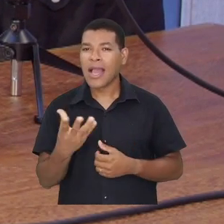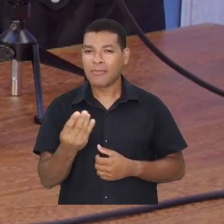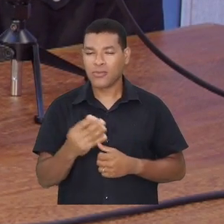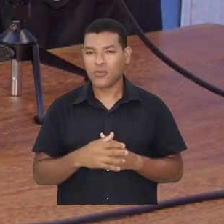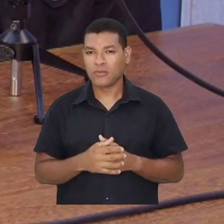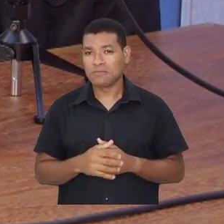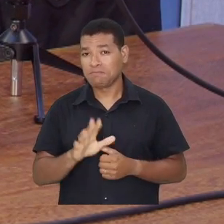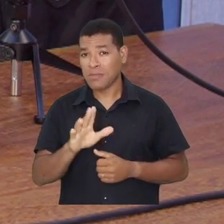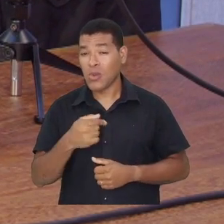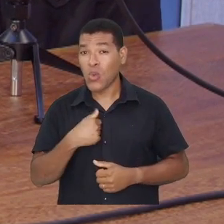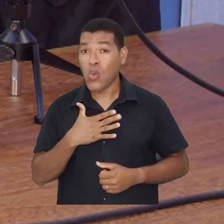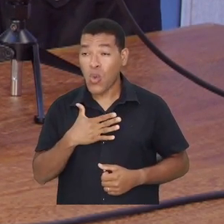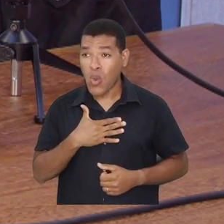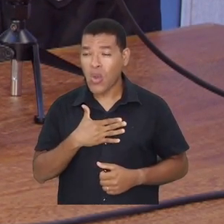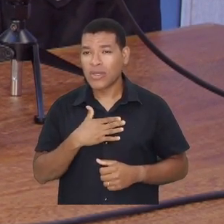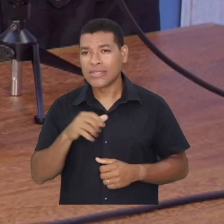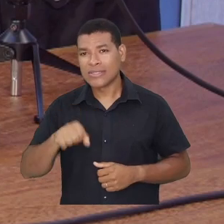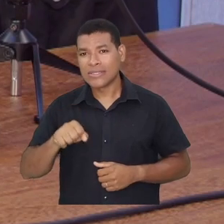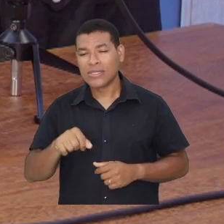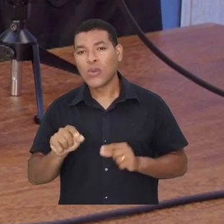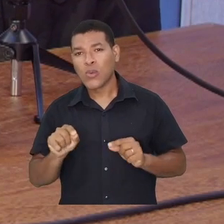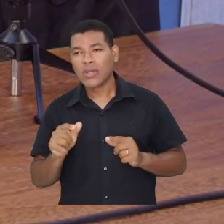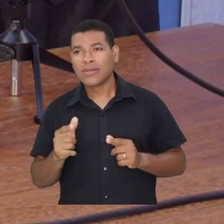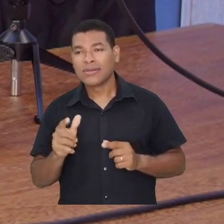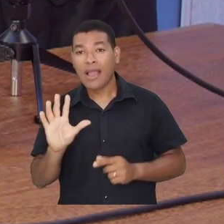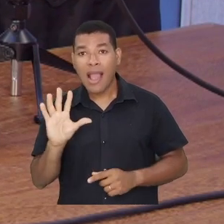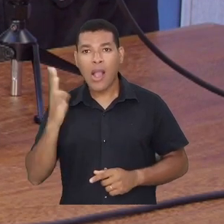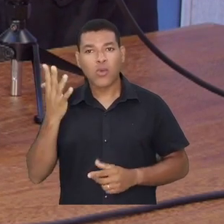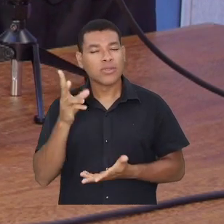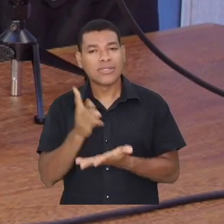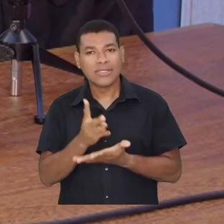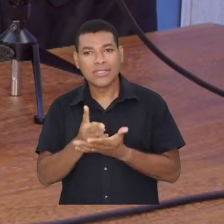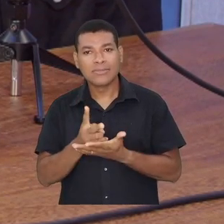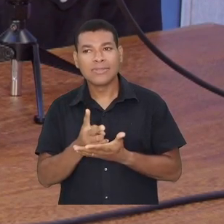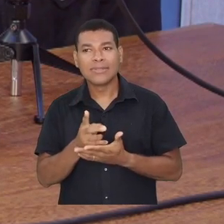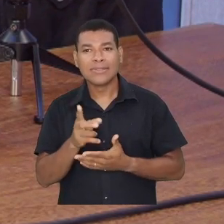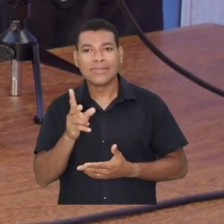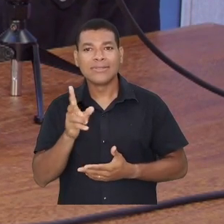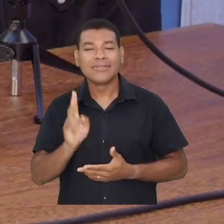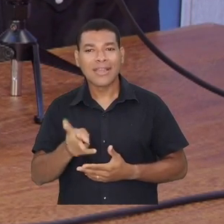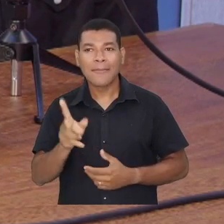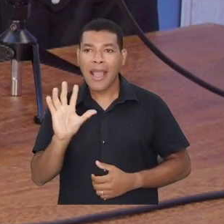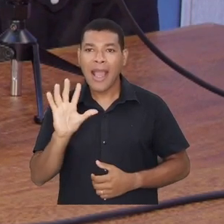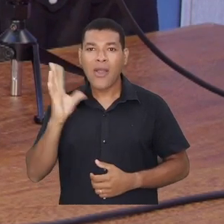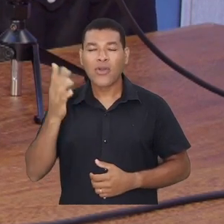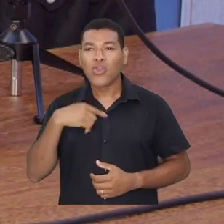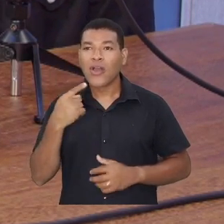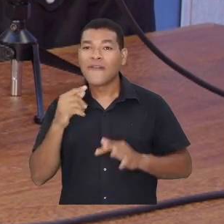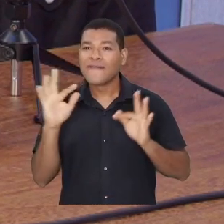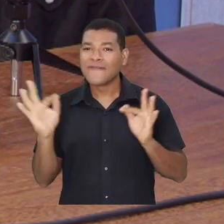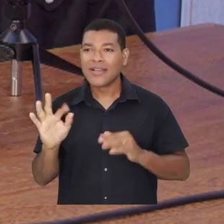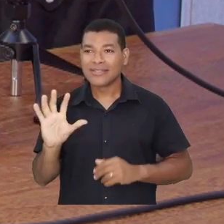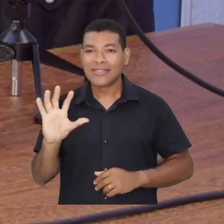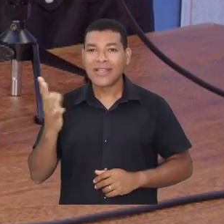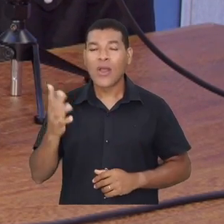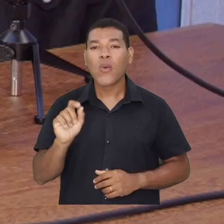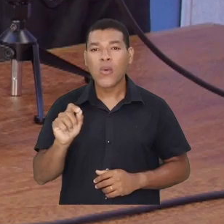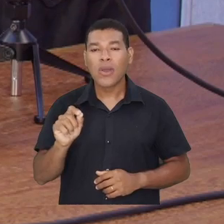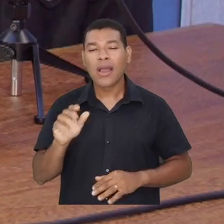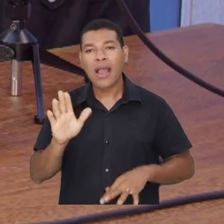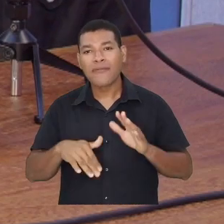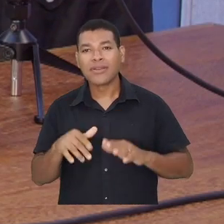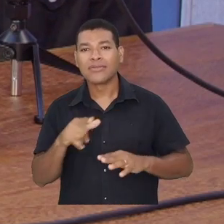que eu gostaria que acontecesse sempre, acontece bastante, a gente sempre fica feliz quando acontece, é quando